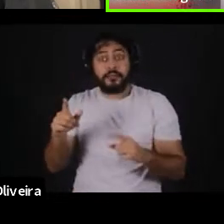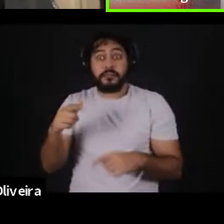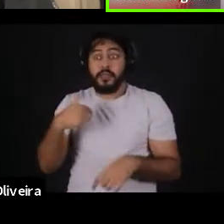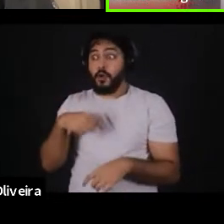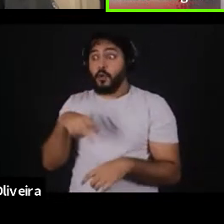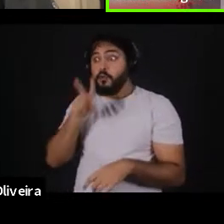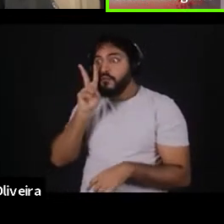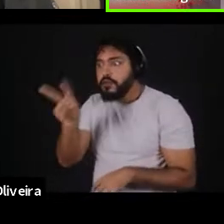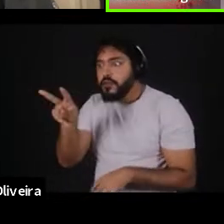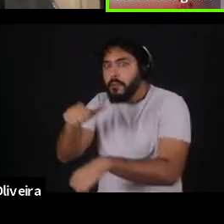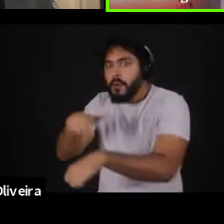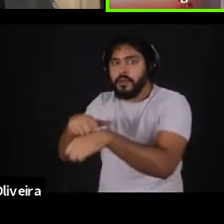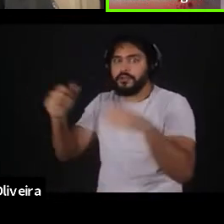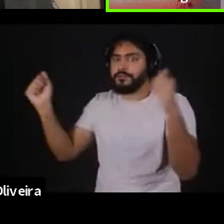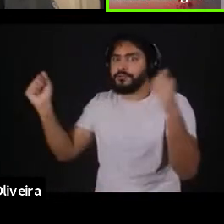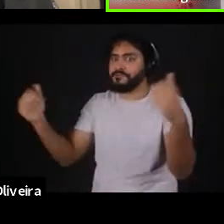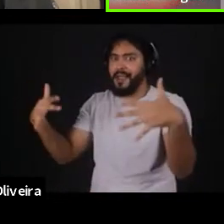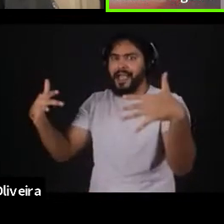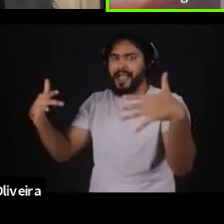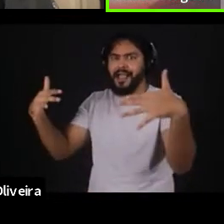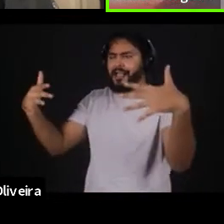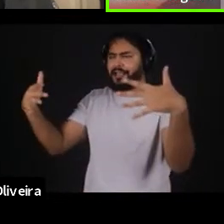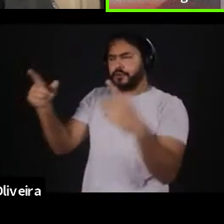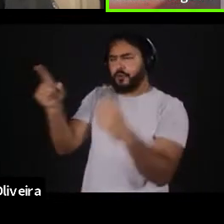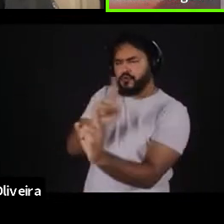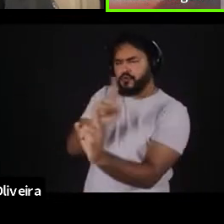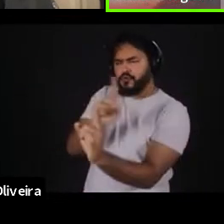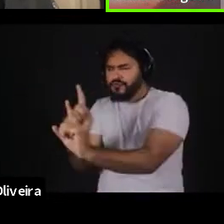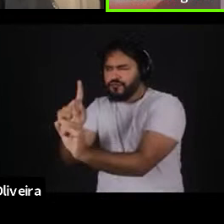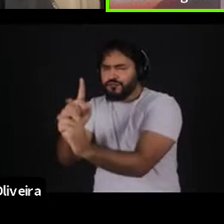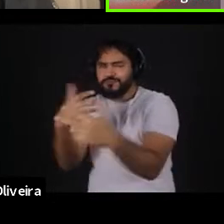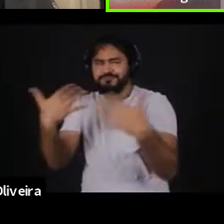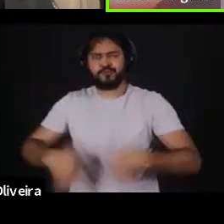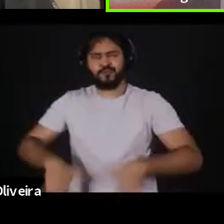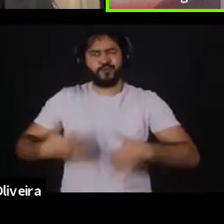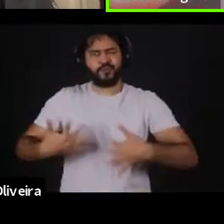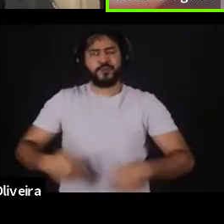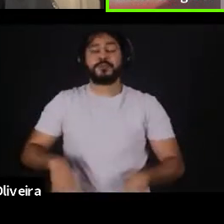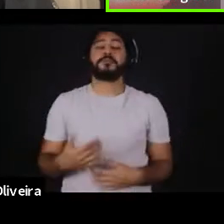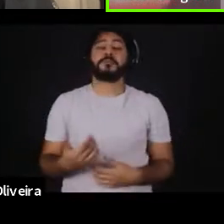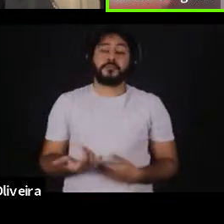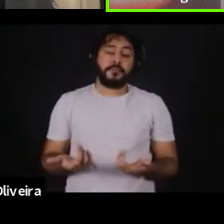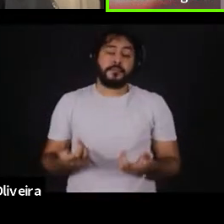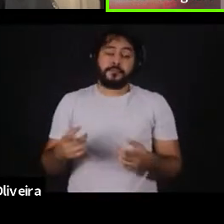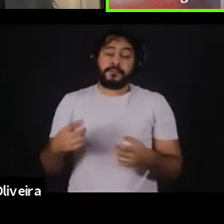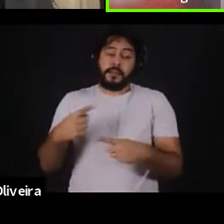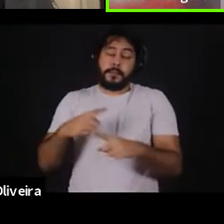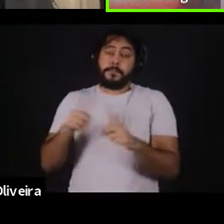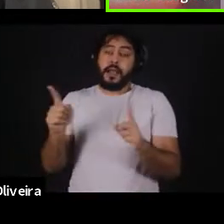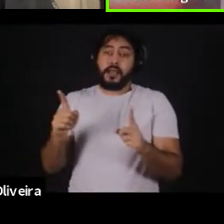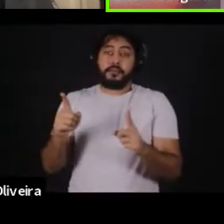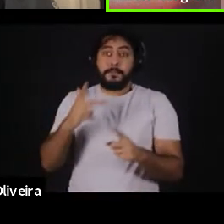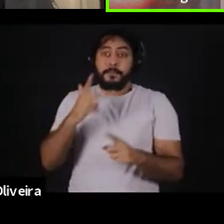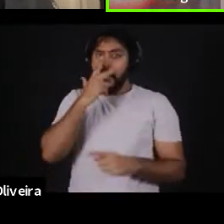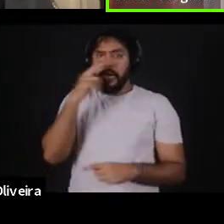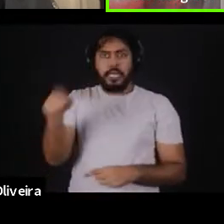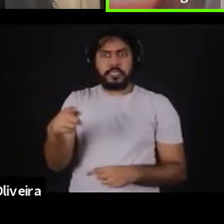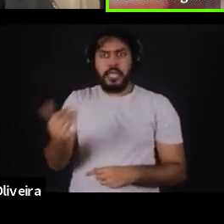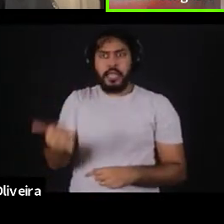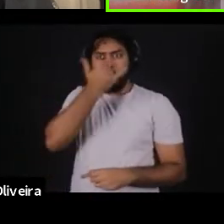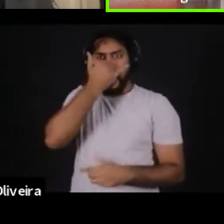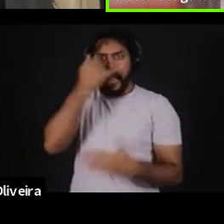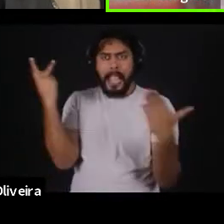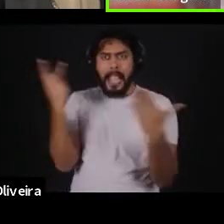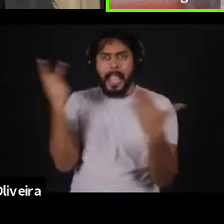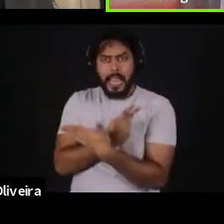mágico. Mas das vezes em que eu vi, de alguma forma, nunca houve um erro propriamente. E